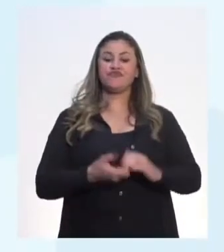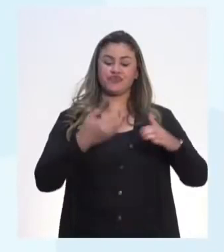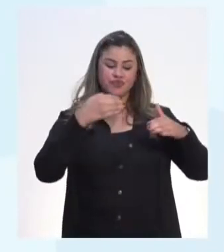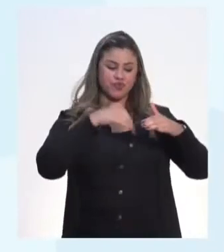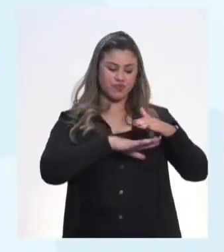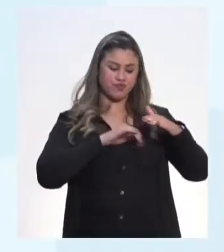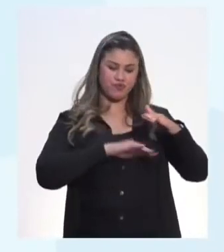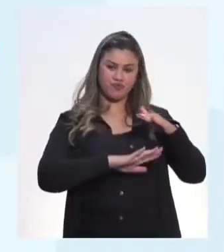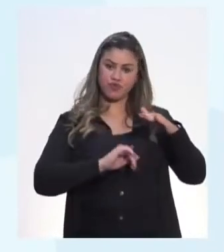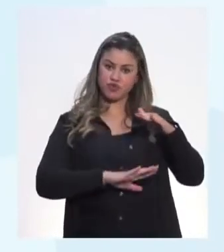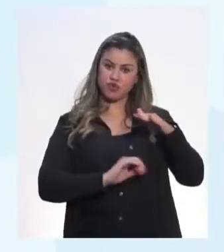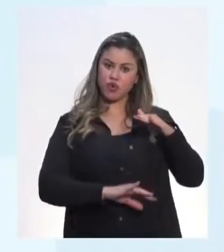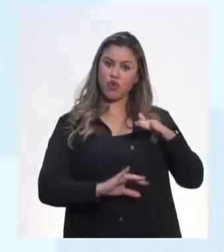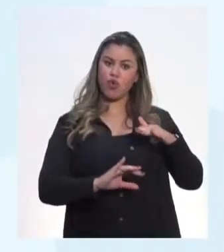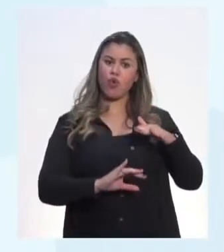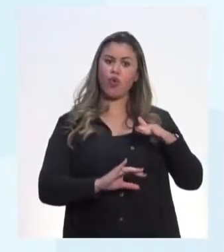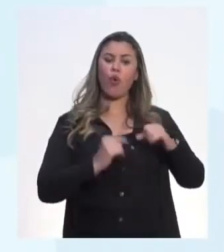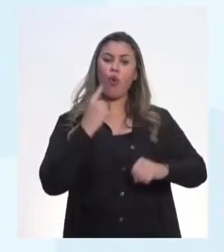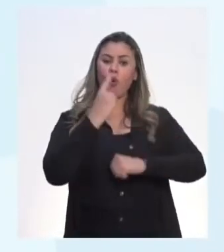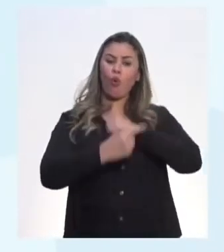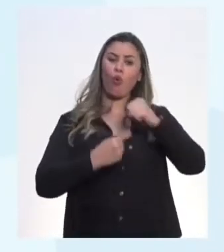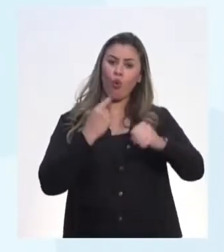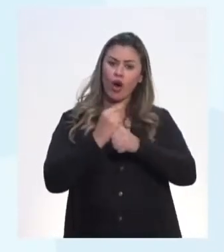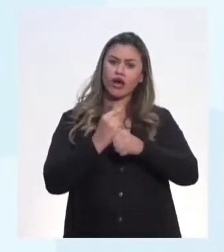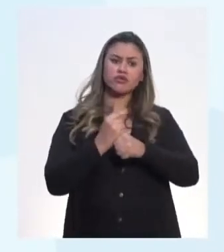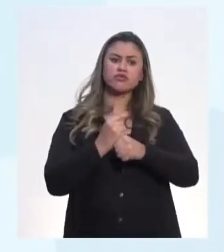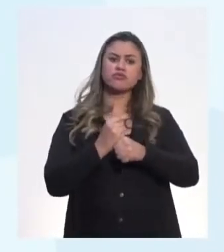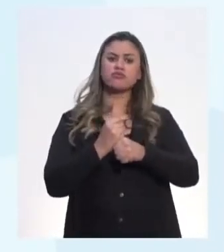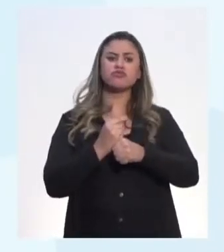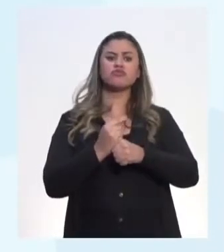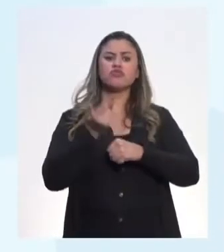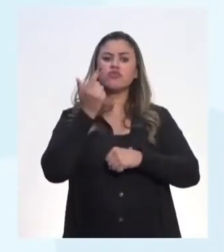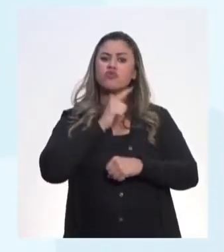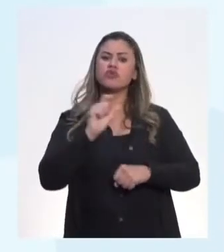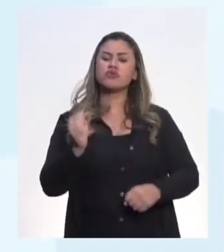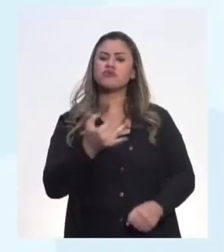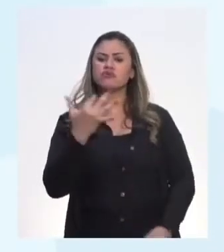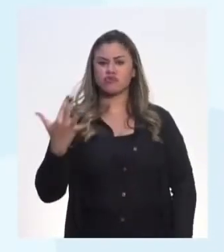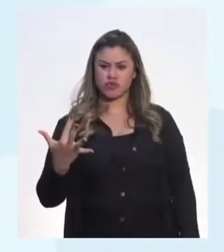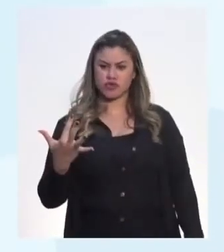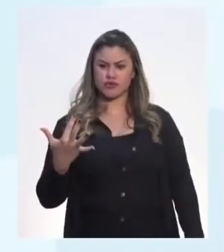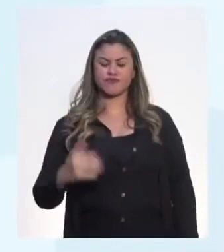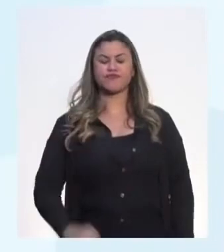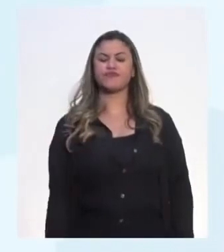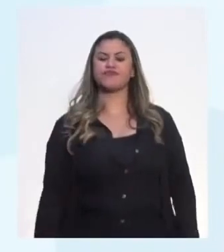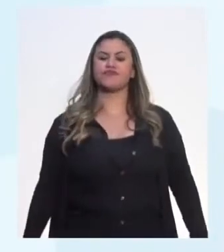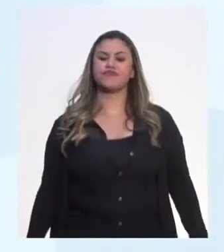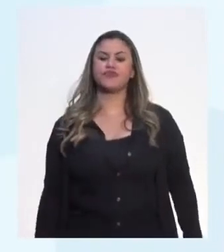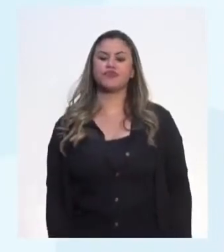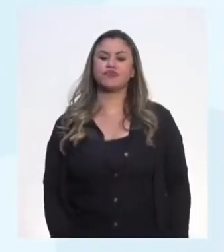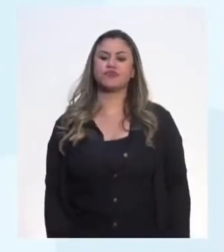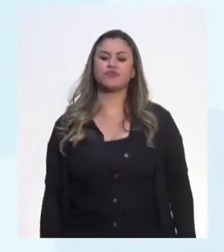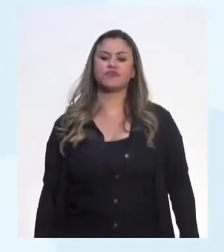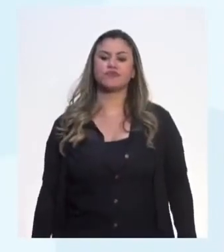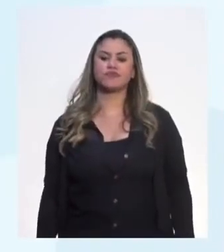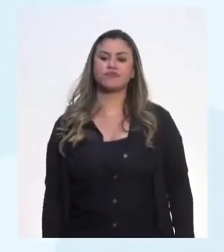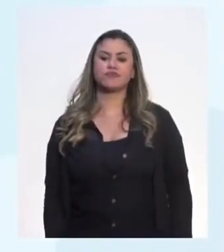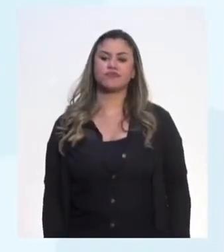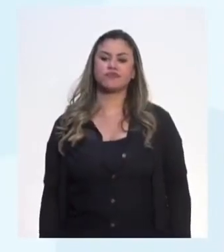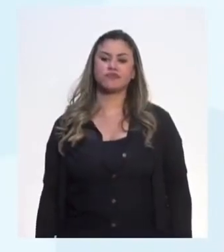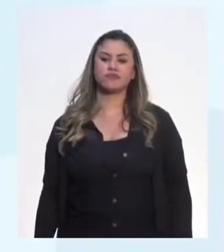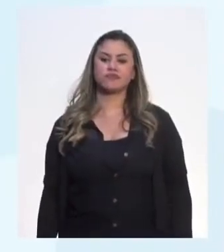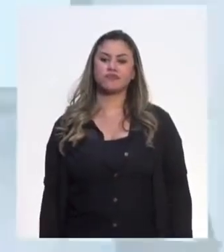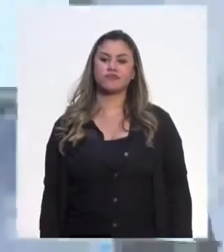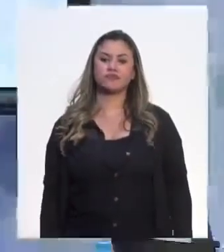guardar ao final de um ano Então a primeira coisa que nós vamos olhar deixa dessa tô com a caneta aqui